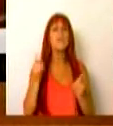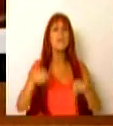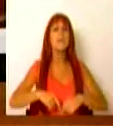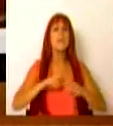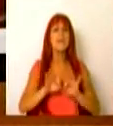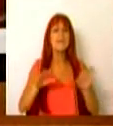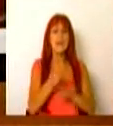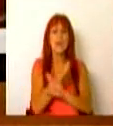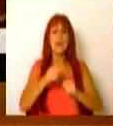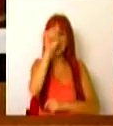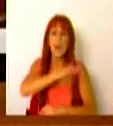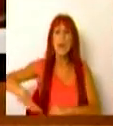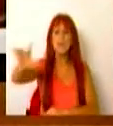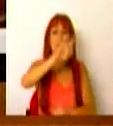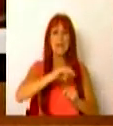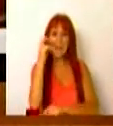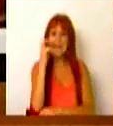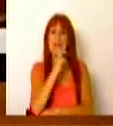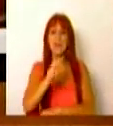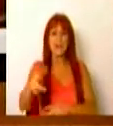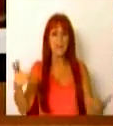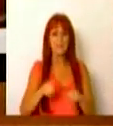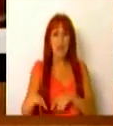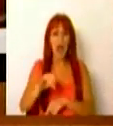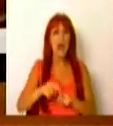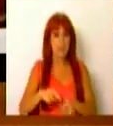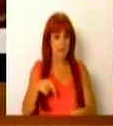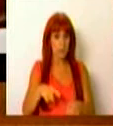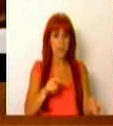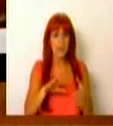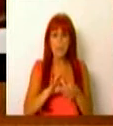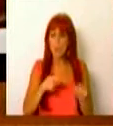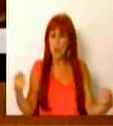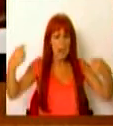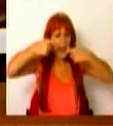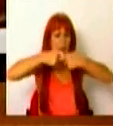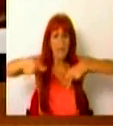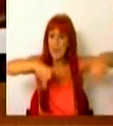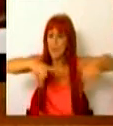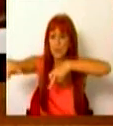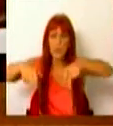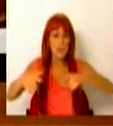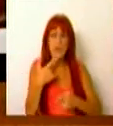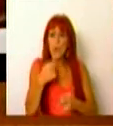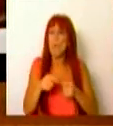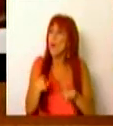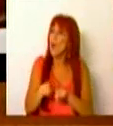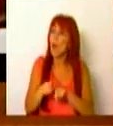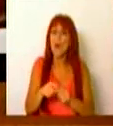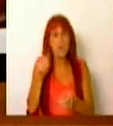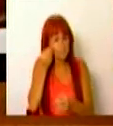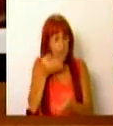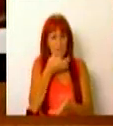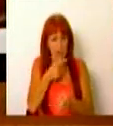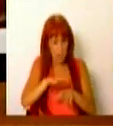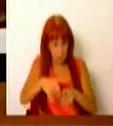igualmente sobre os setores do ambiente e da energia, áreas que se encontram intrinsecamente ligadas à mobilidade, que não podem deixar de ser abordadas num